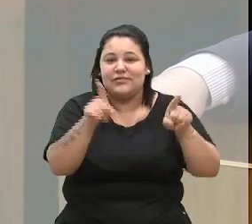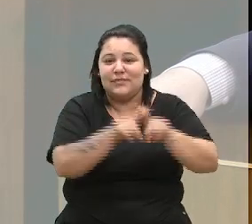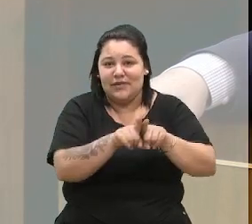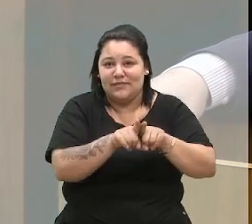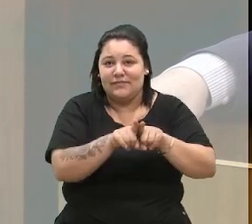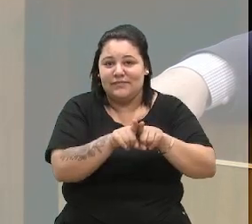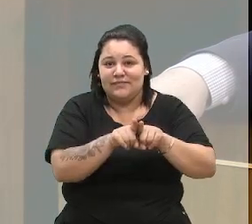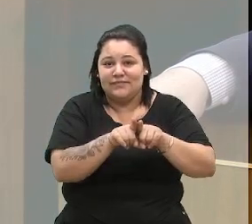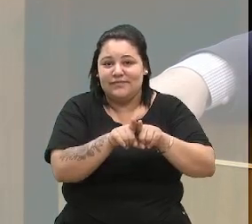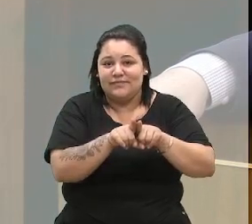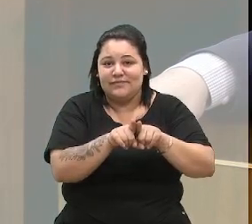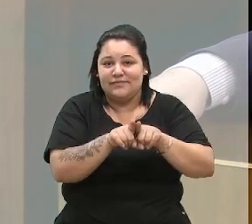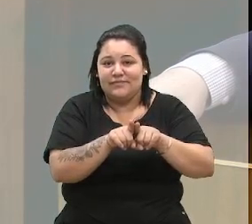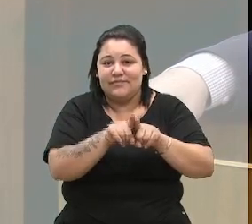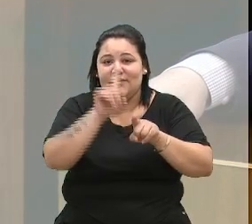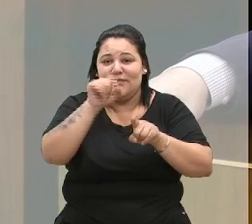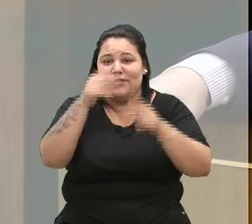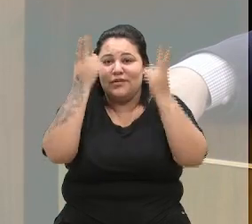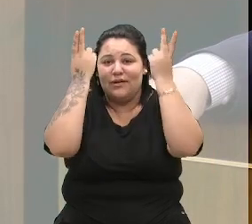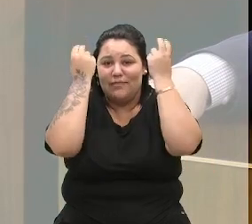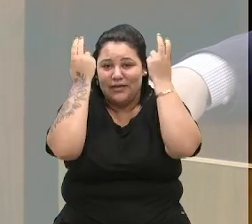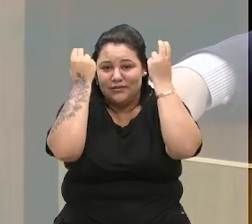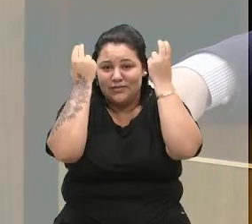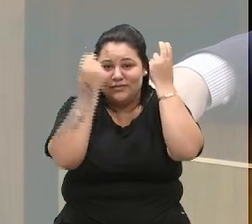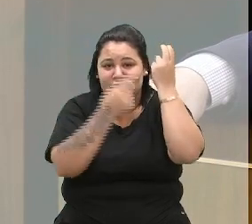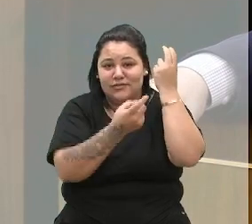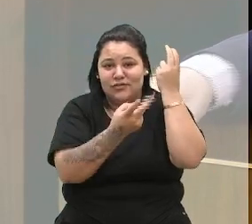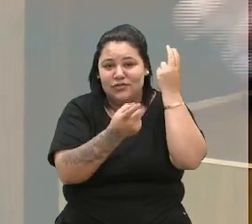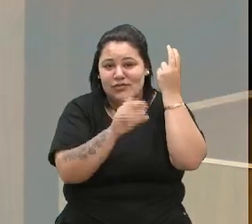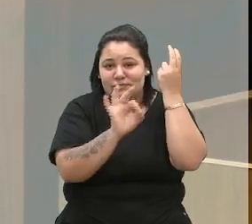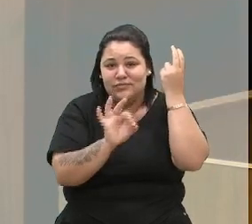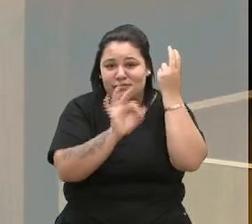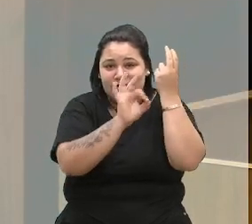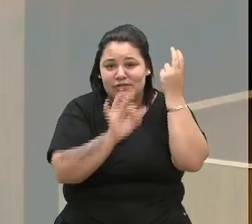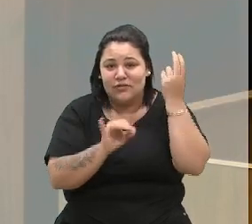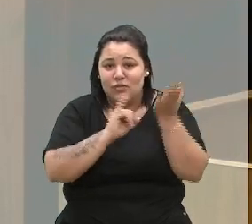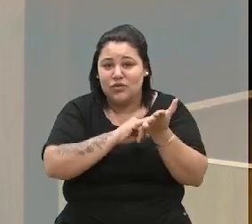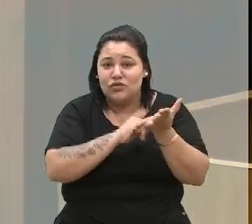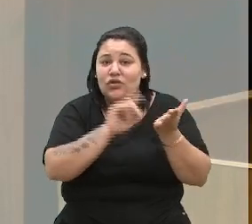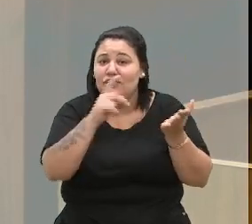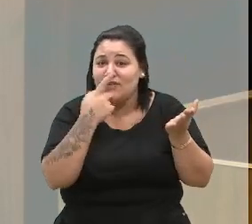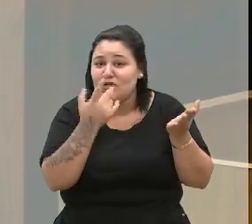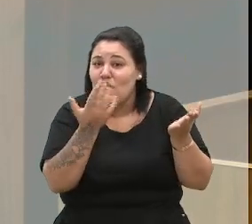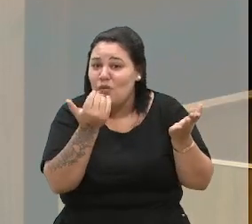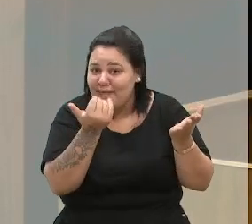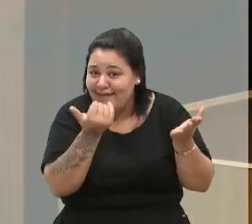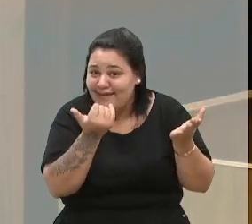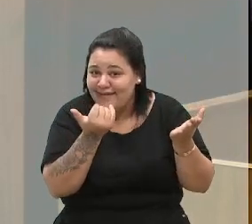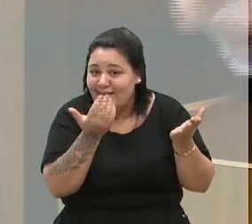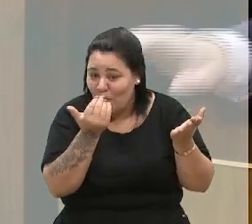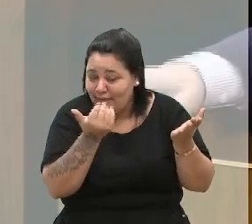isento, a partir da Páscoa, 12%. Estou falando de comida, hein? Comida.